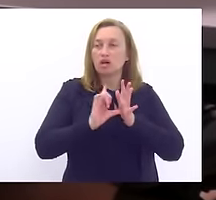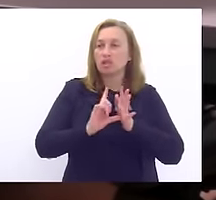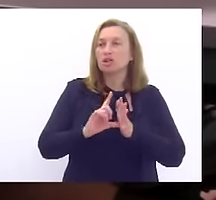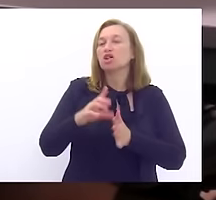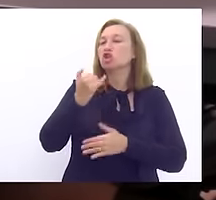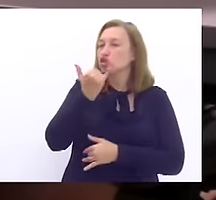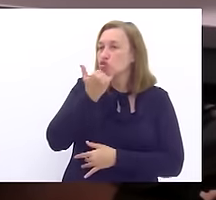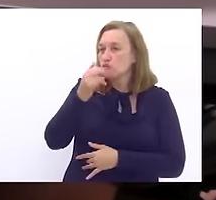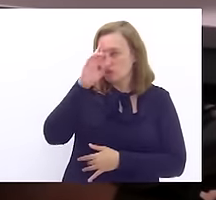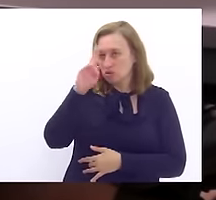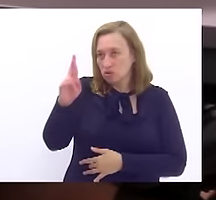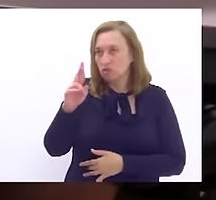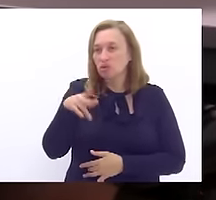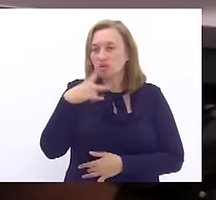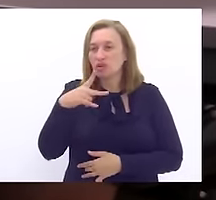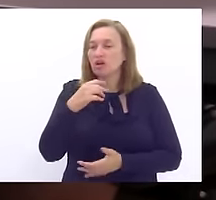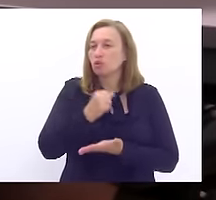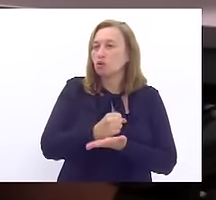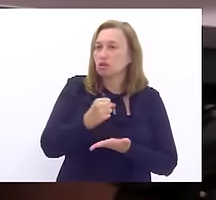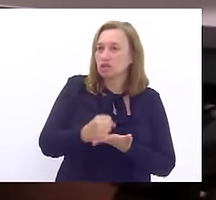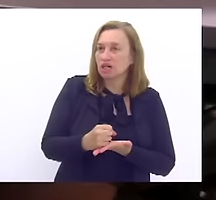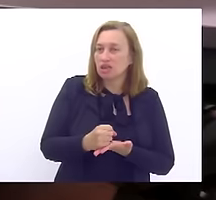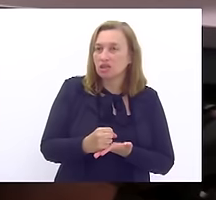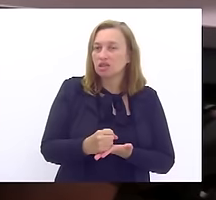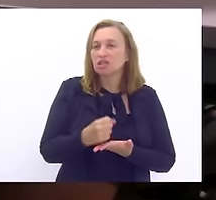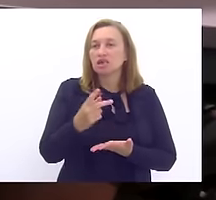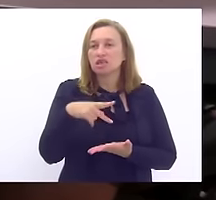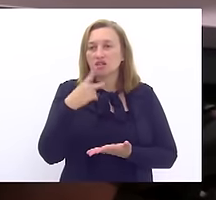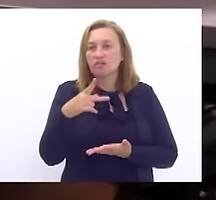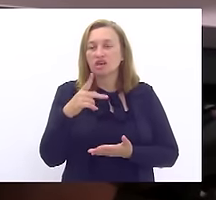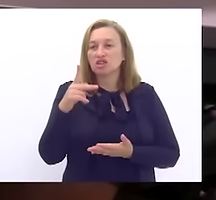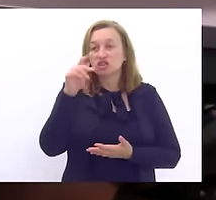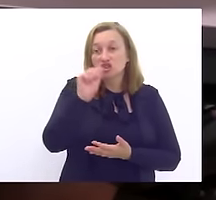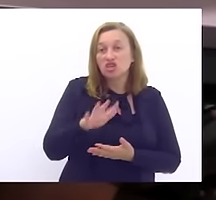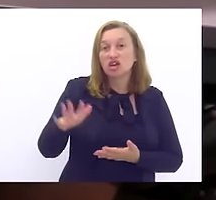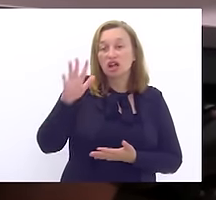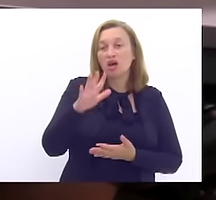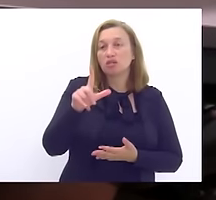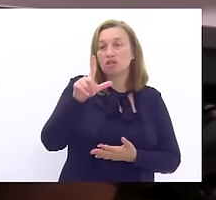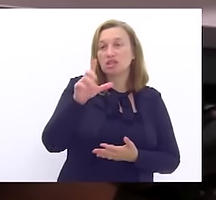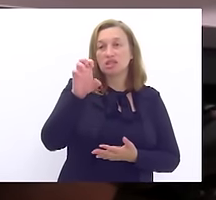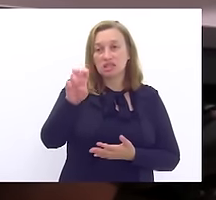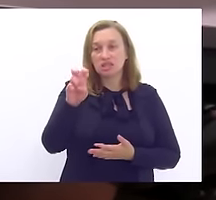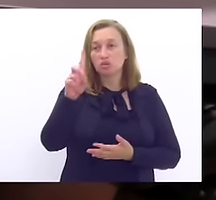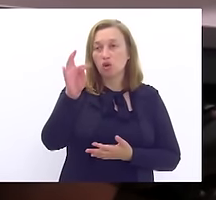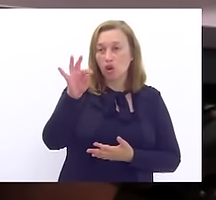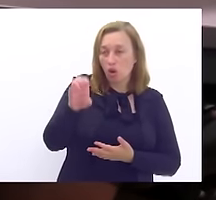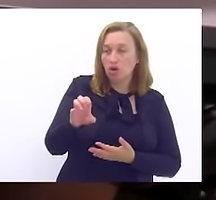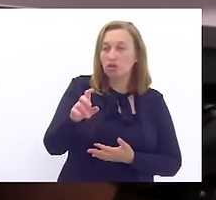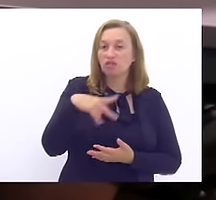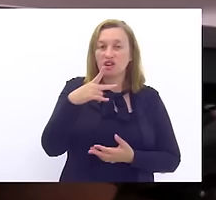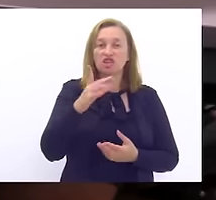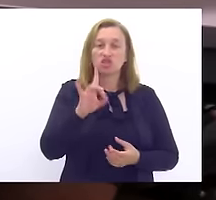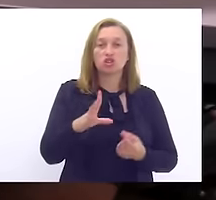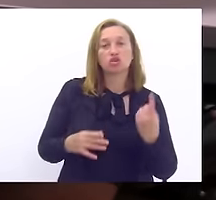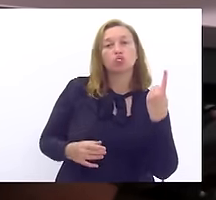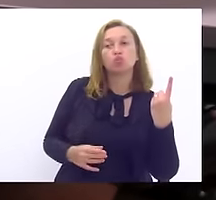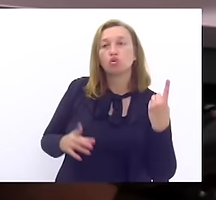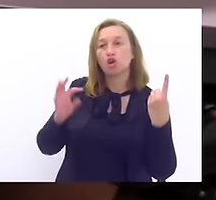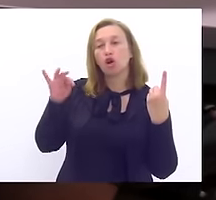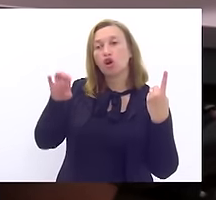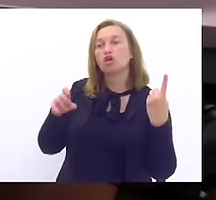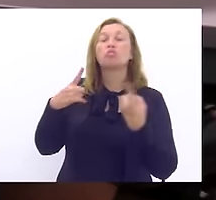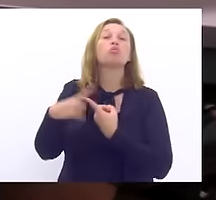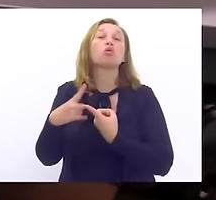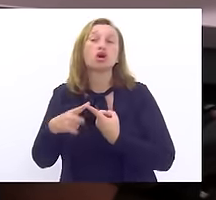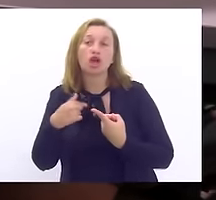aos senhores porque quando eu falo do contrato a gente tá falando de geral de cinco Lote eu dei apenas o valor de um lote E por que